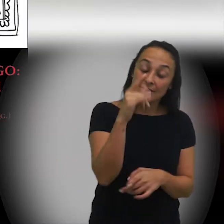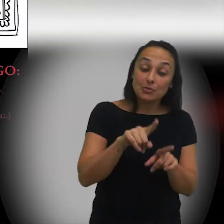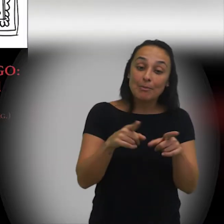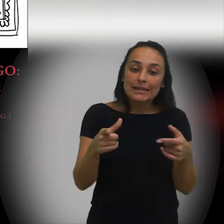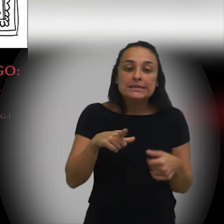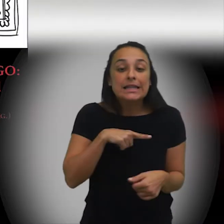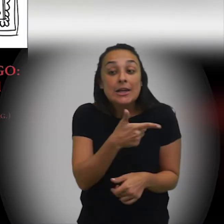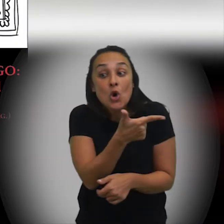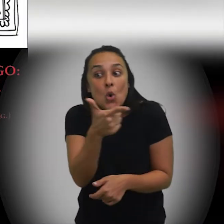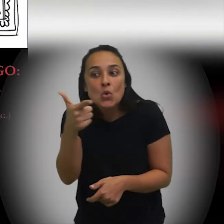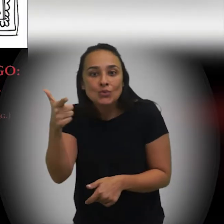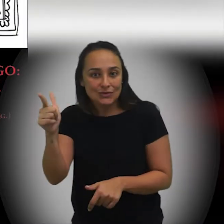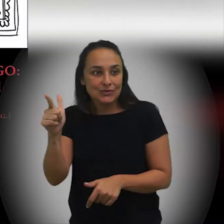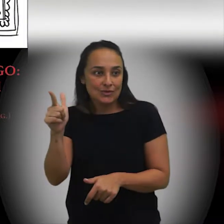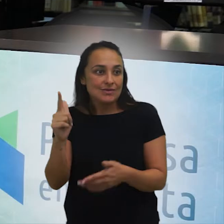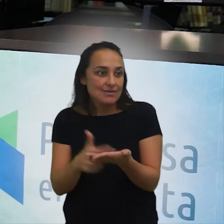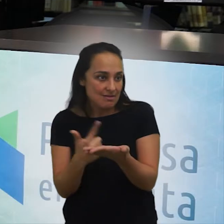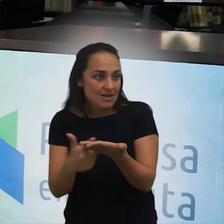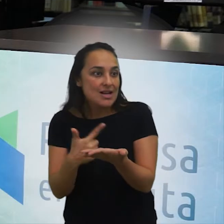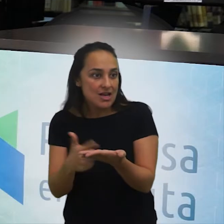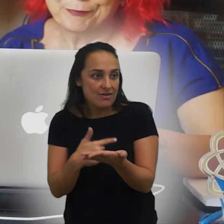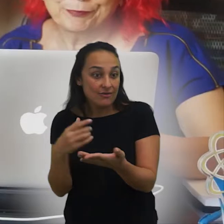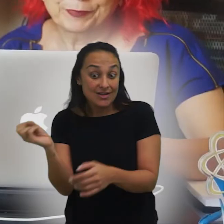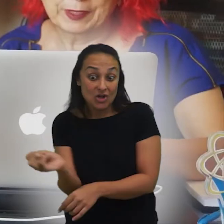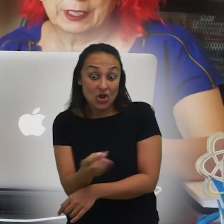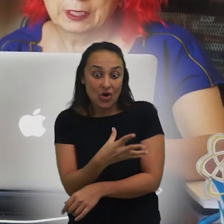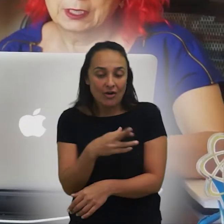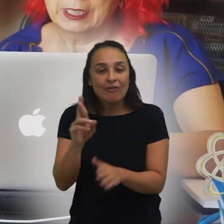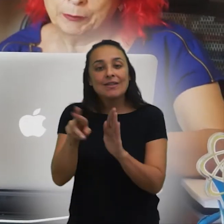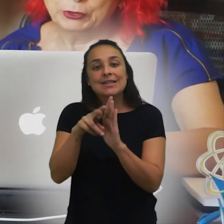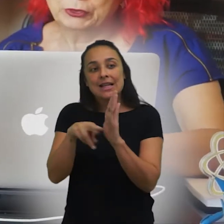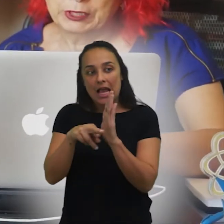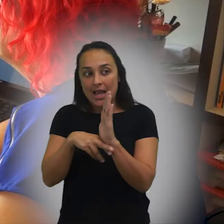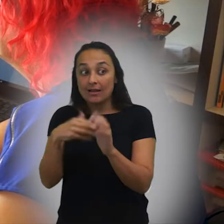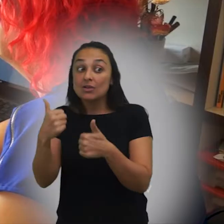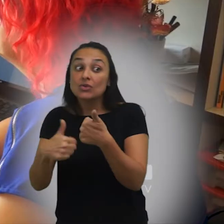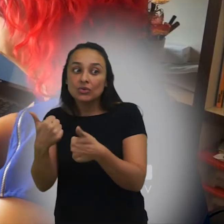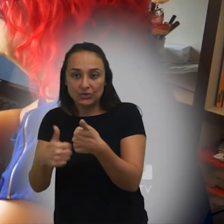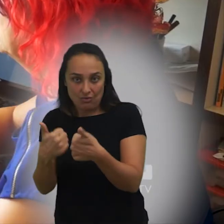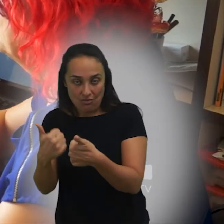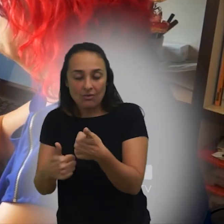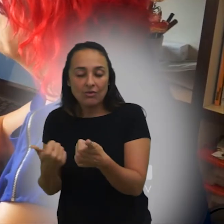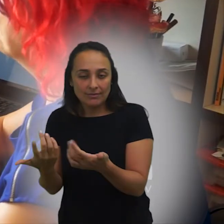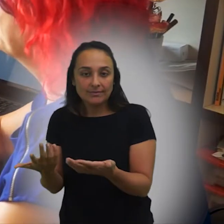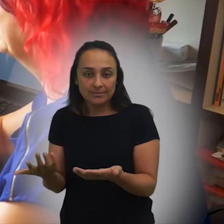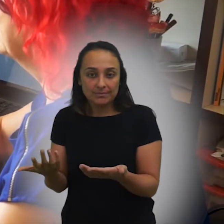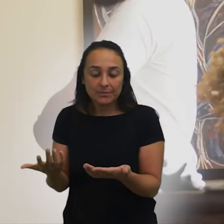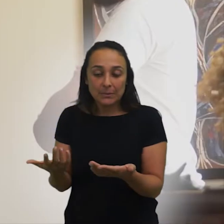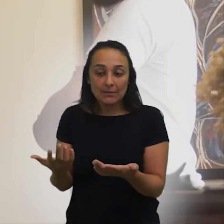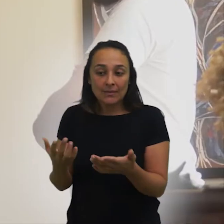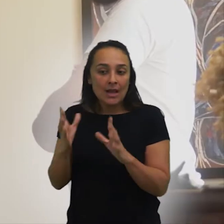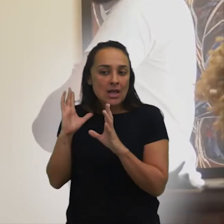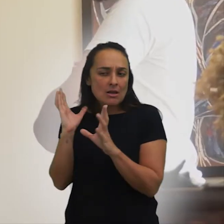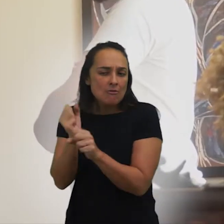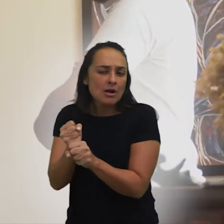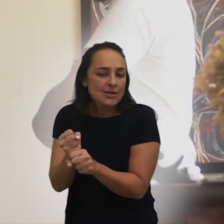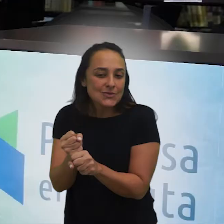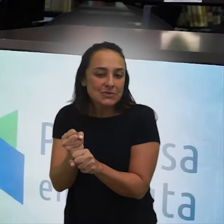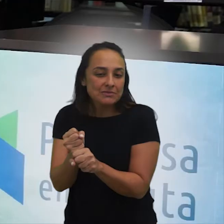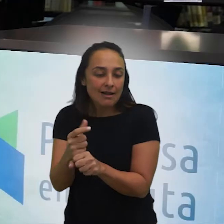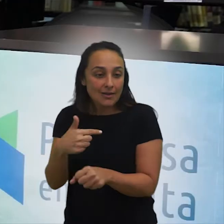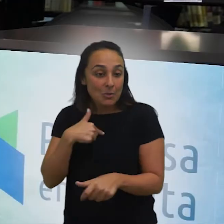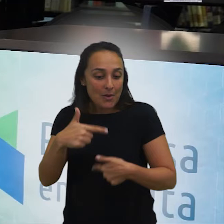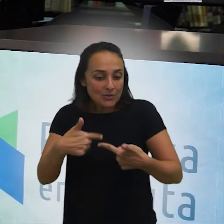do Jogo, o Sistema da Arte no Brasil, que é o resultado do meu trabalho com o meu grupo de pesquisa, ou seja, como minha tese de doutorado e toda a minha